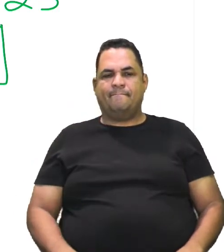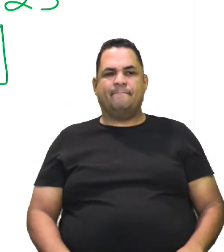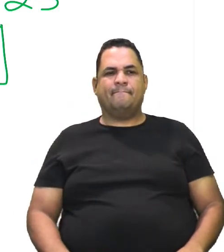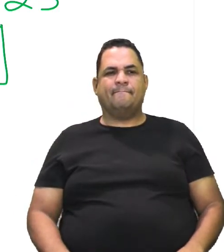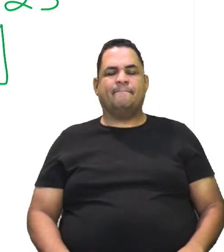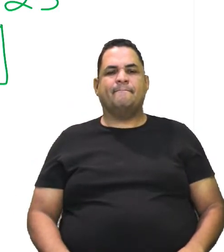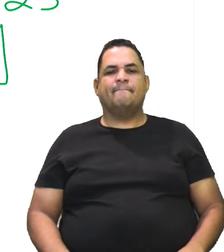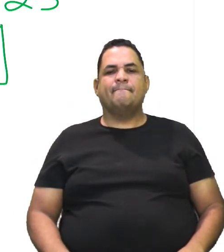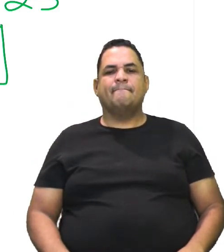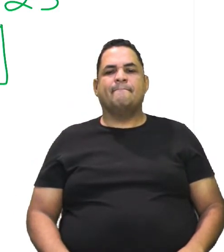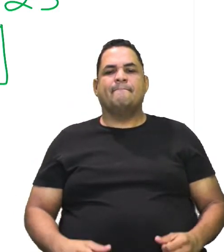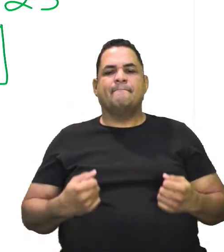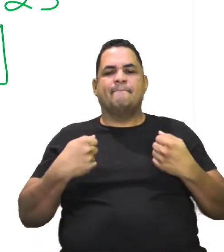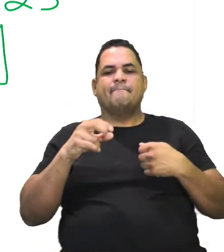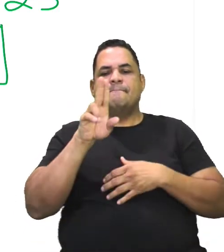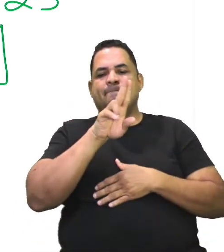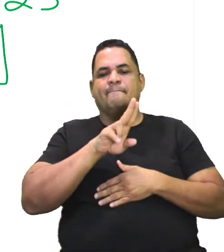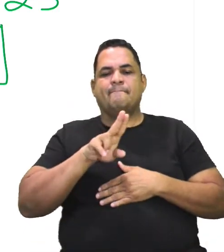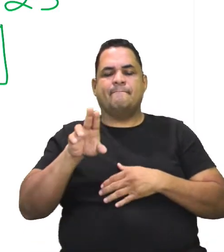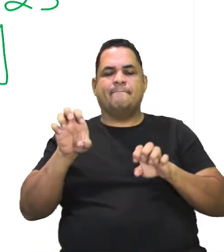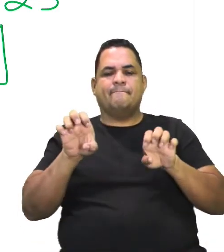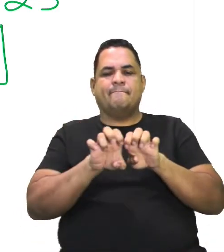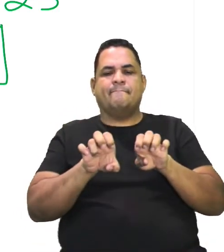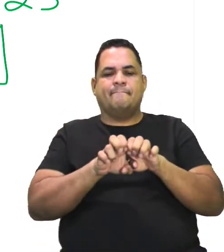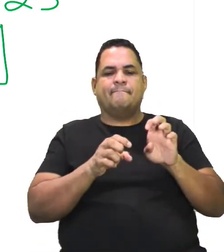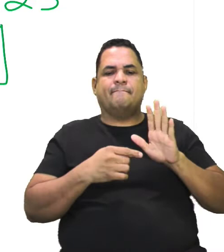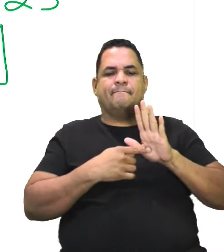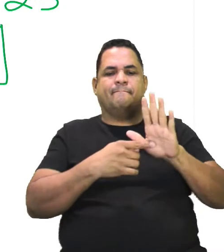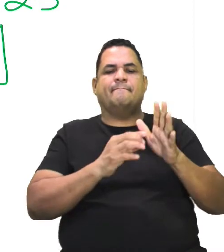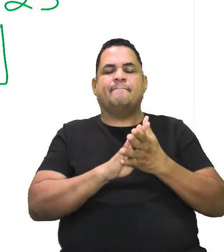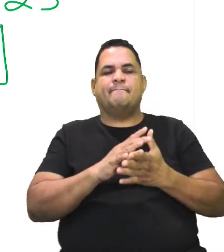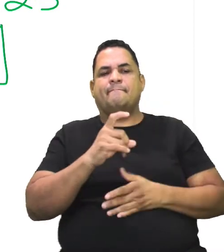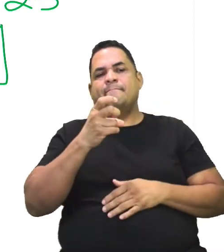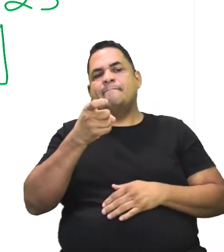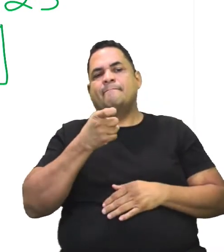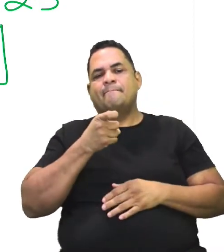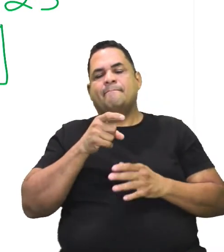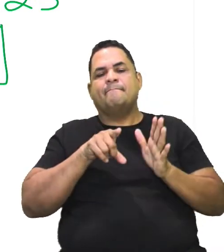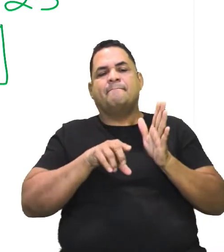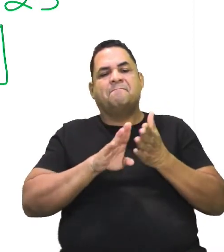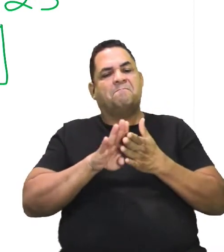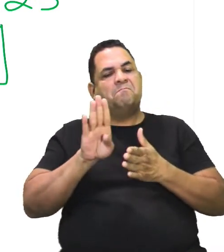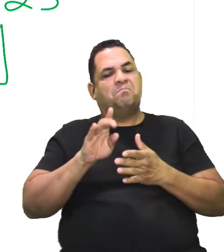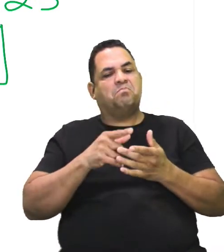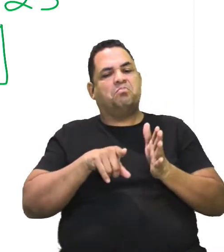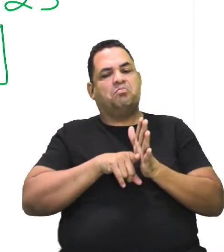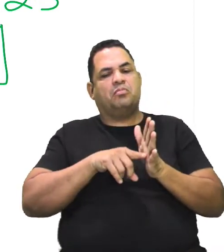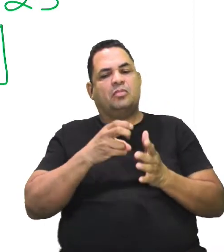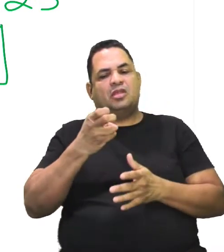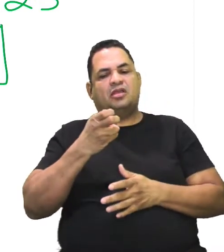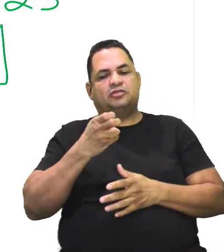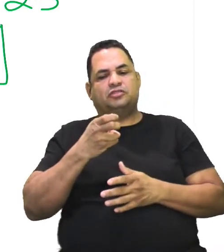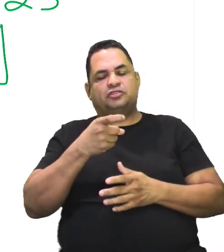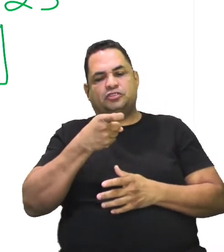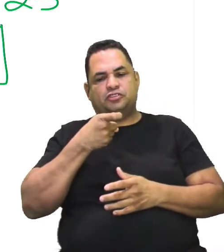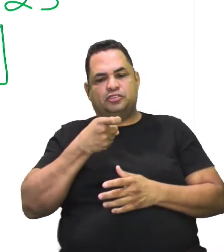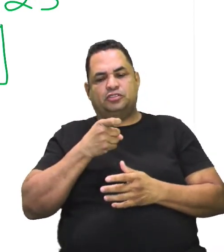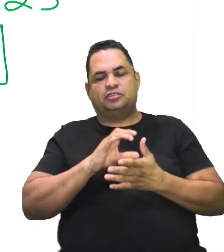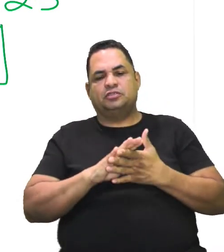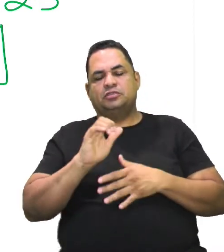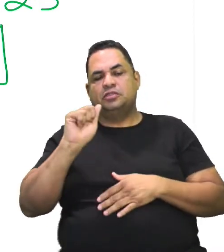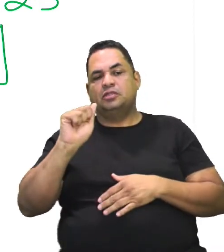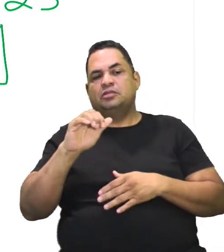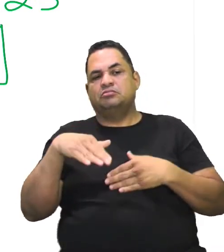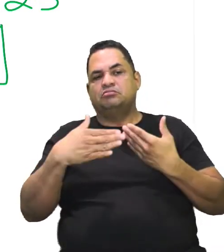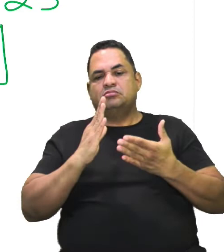unidades. Poderíamos usar aquela equação que foi dada, x de B menos x de A? Poderíamos, mas quando a gente já